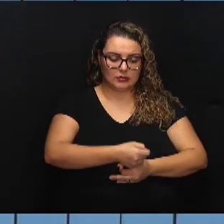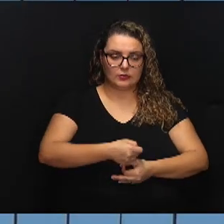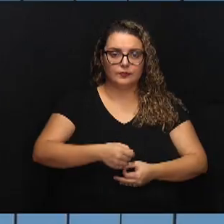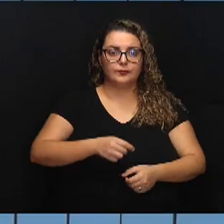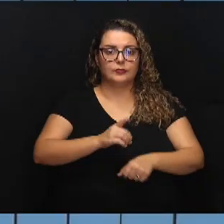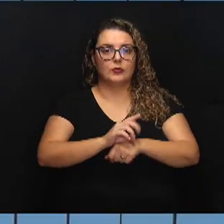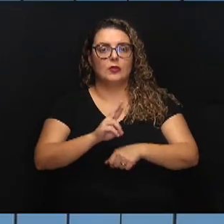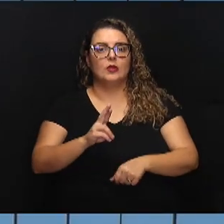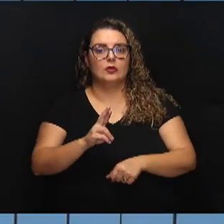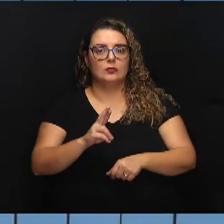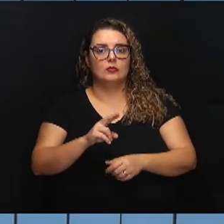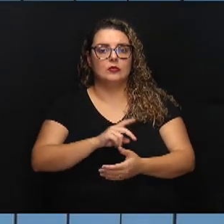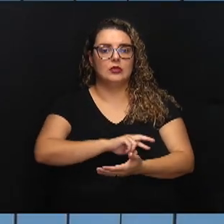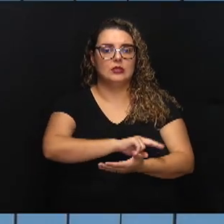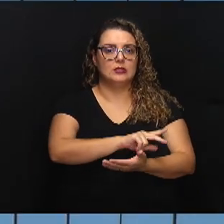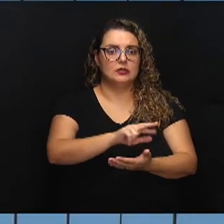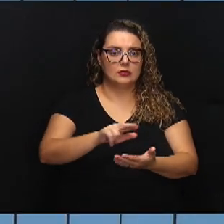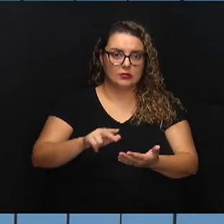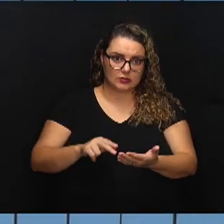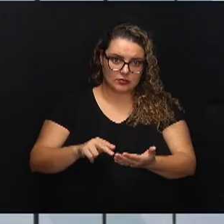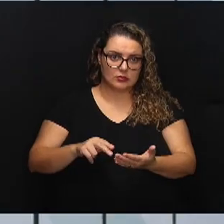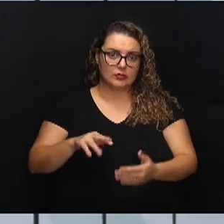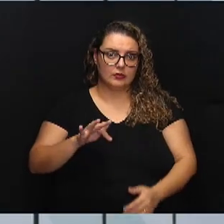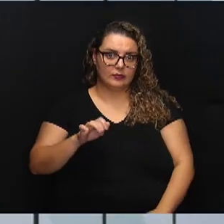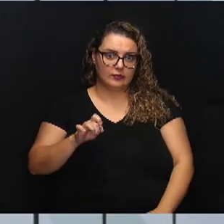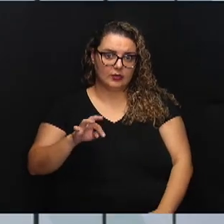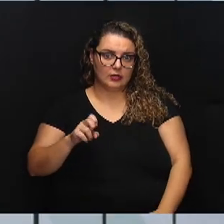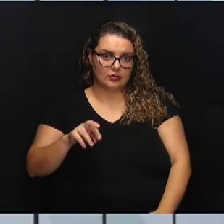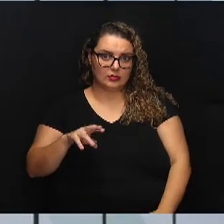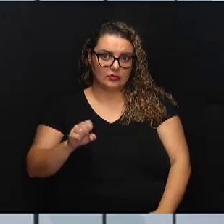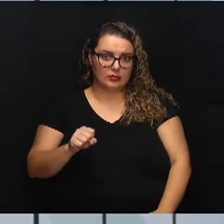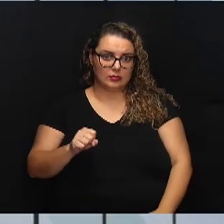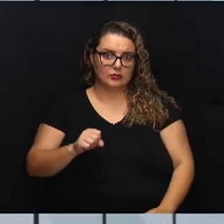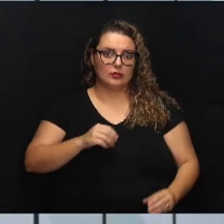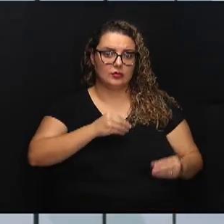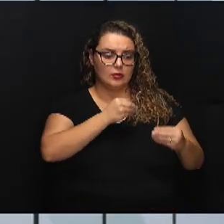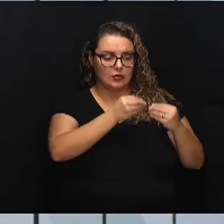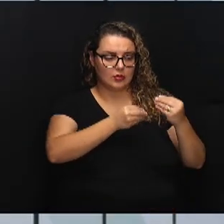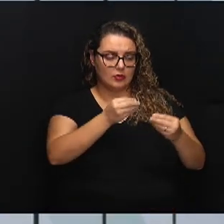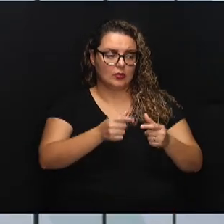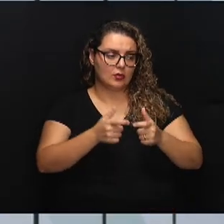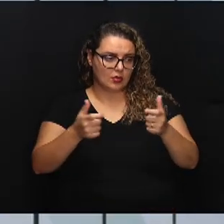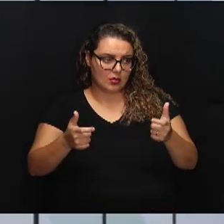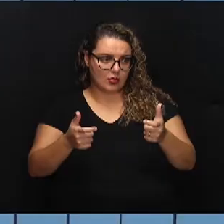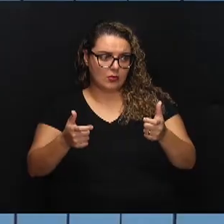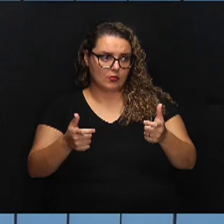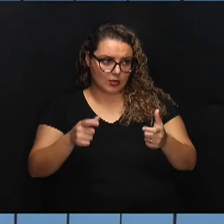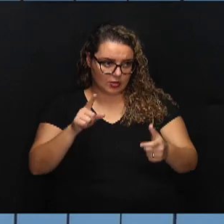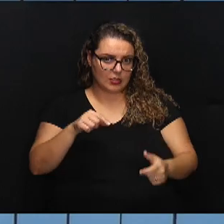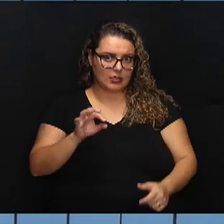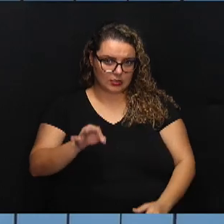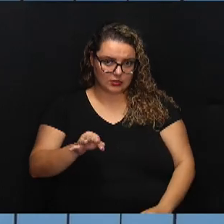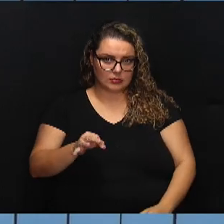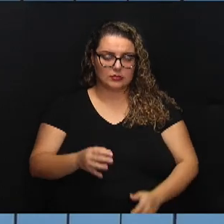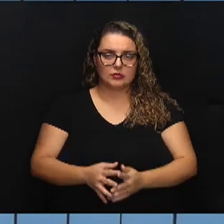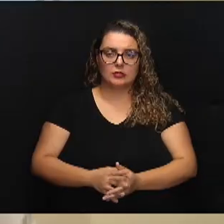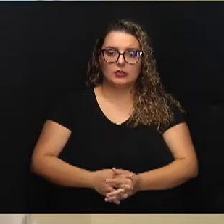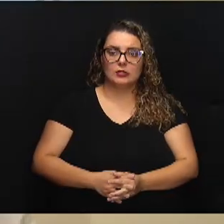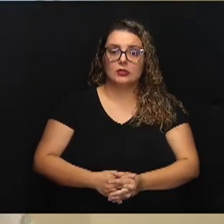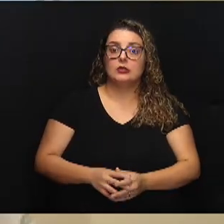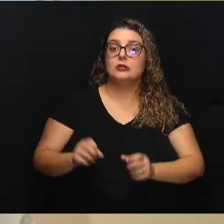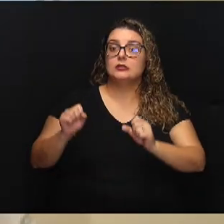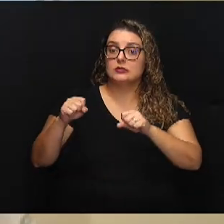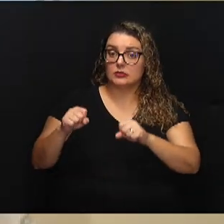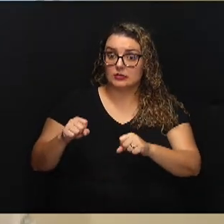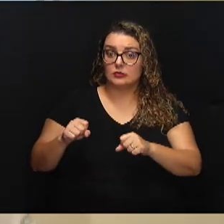Doutora, mas entre todos esses fatores, o hereditário ainda é o mais predominante, é isso? Exato,